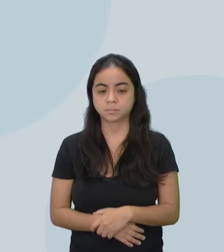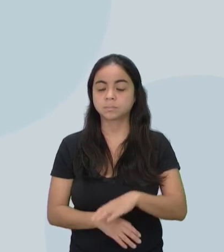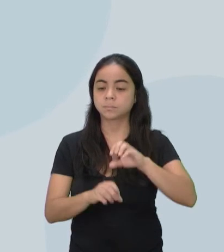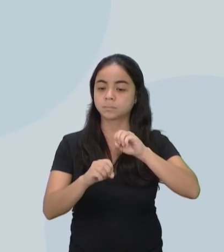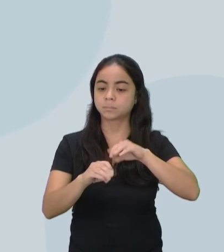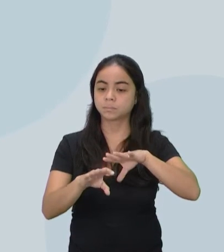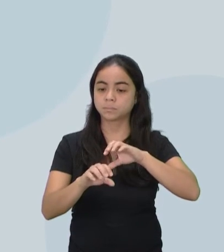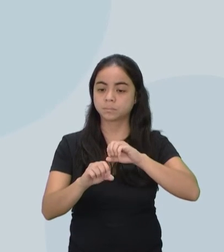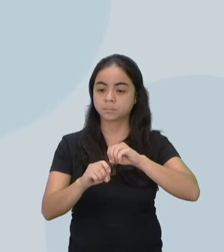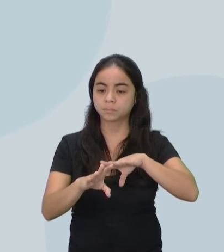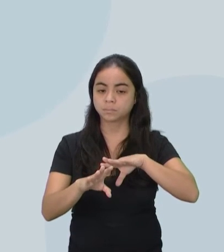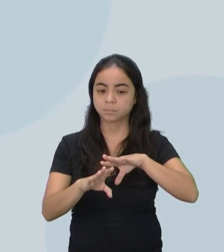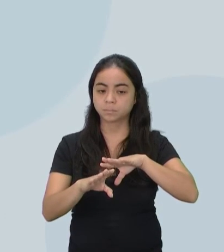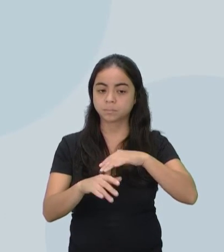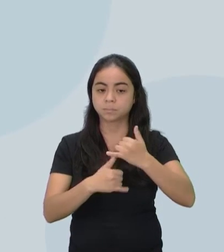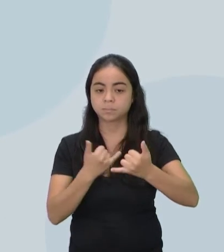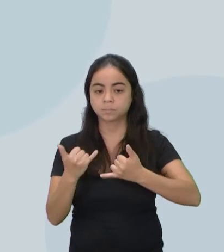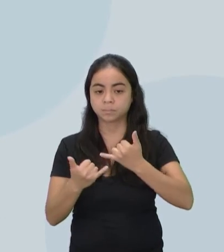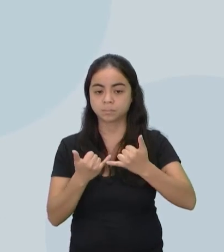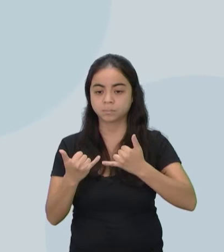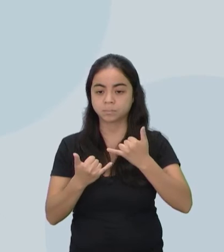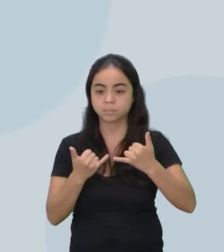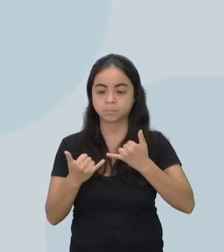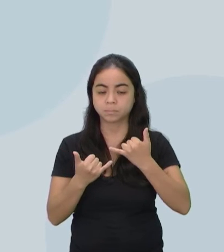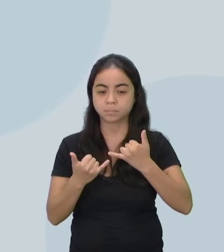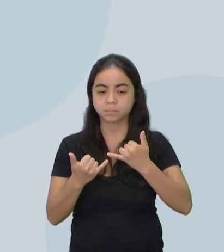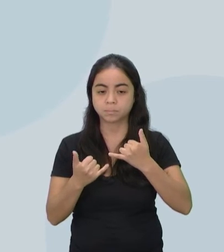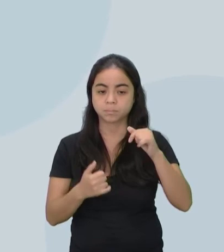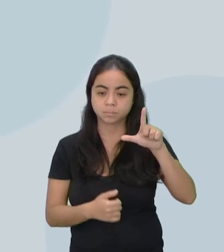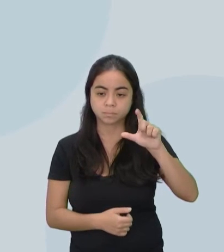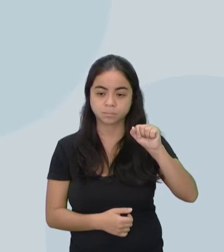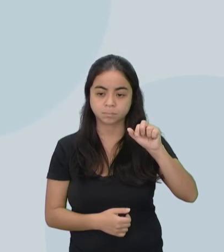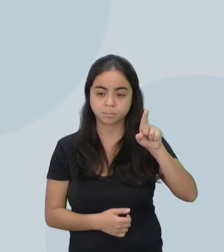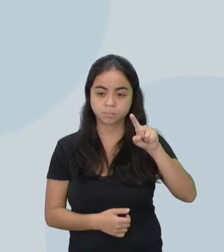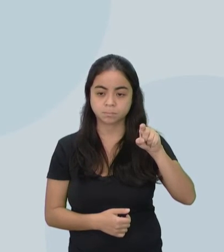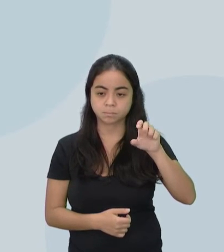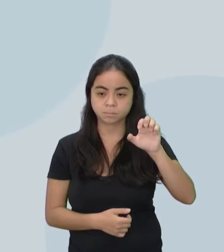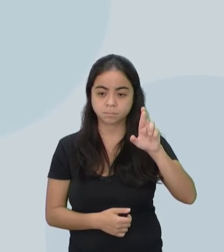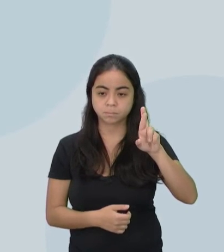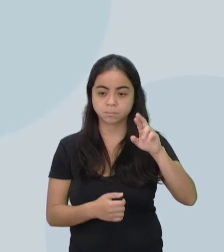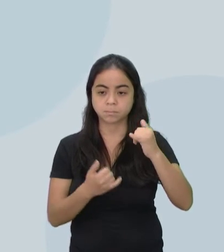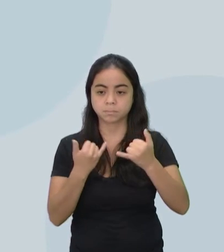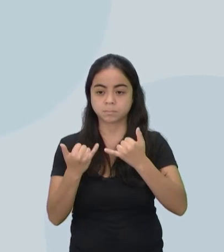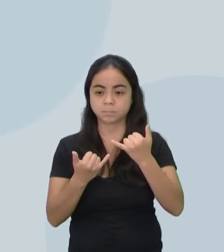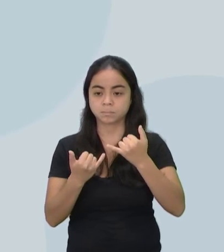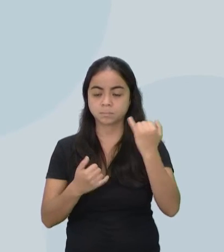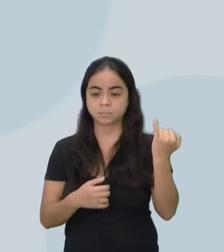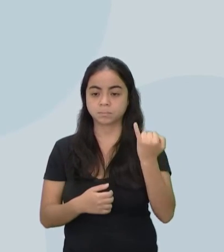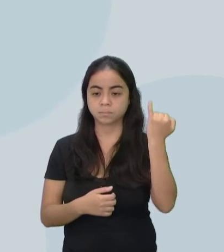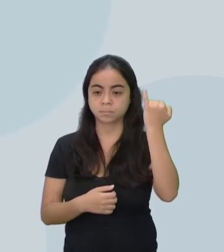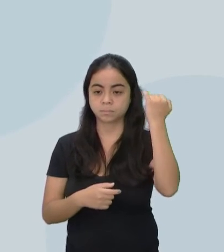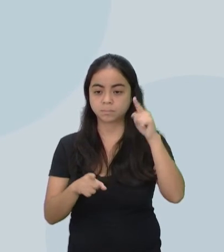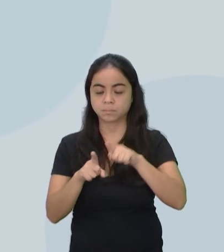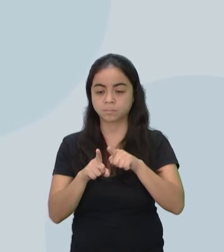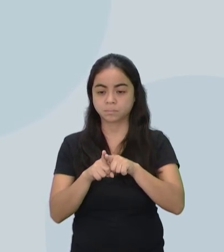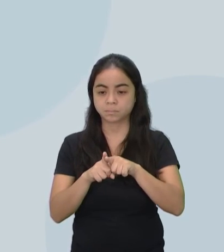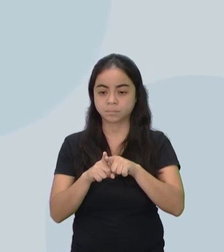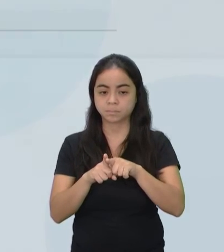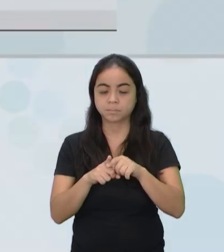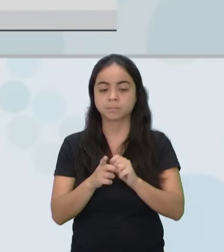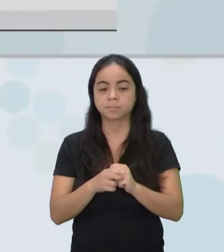Com educação e lazer, lembrando aqui que tem lazer também, que o lazer é importante, a gente falou bastante